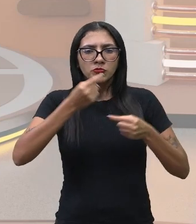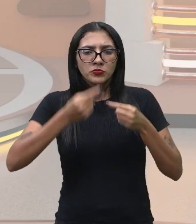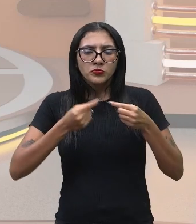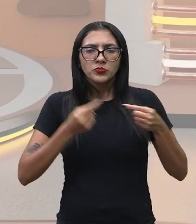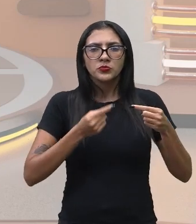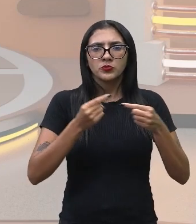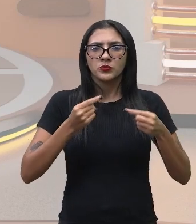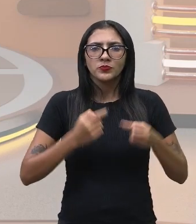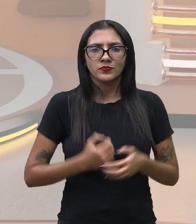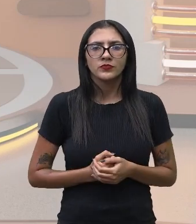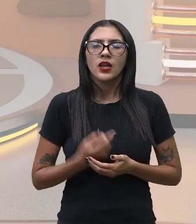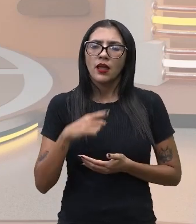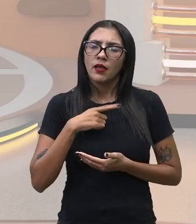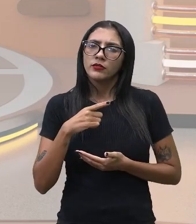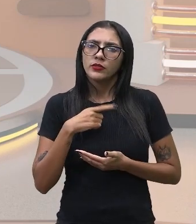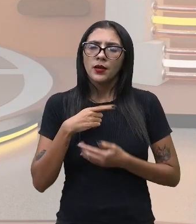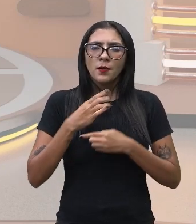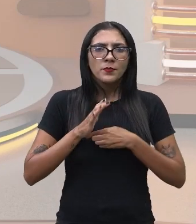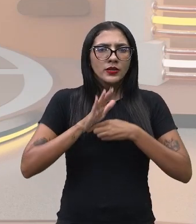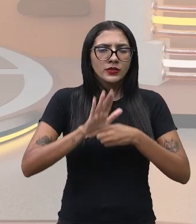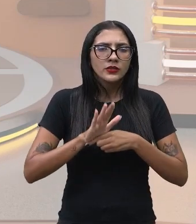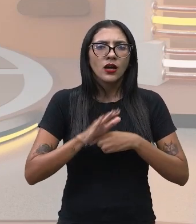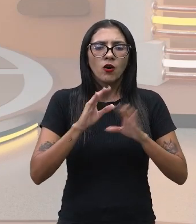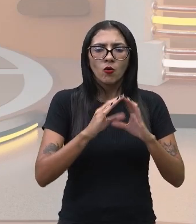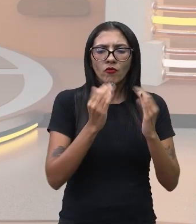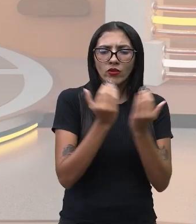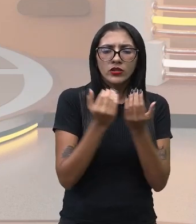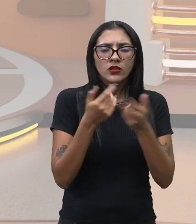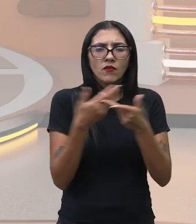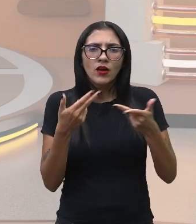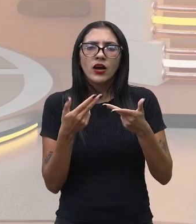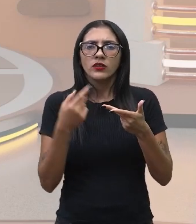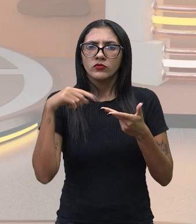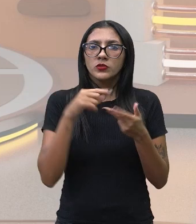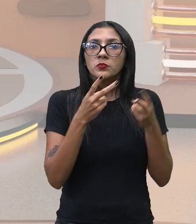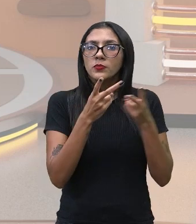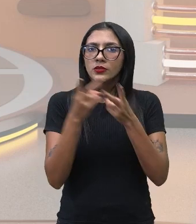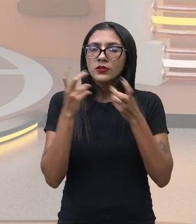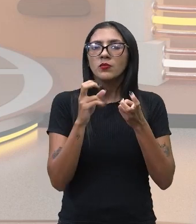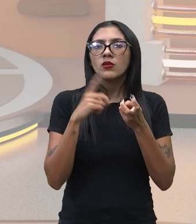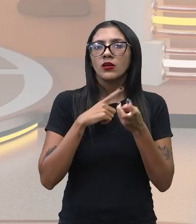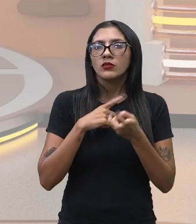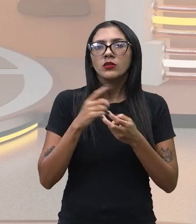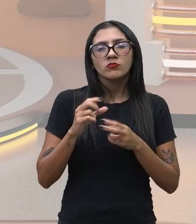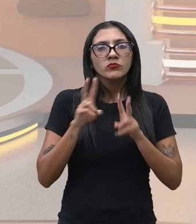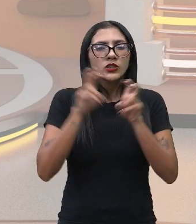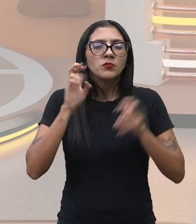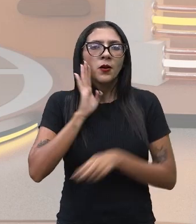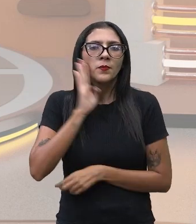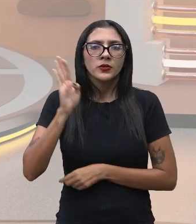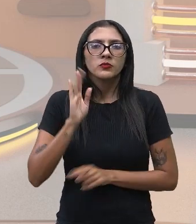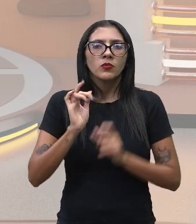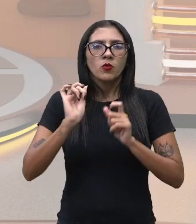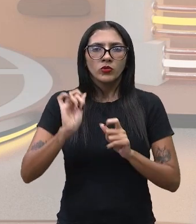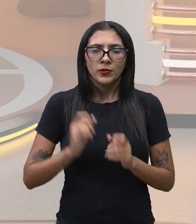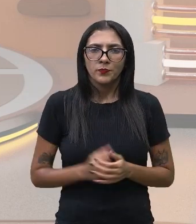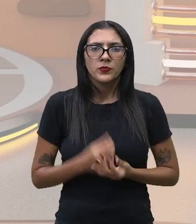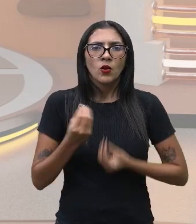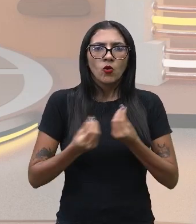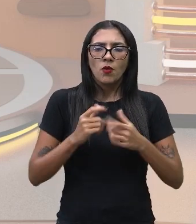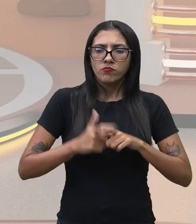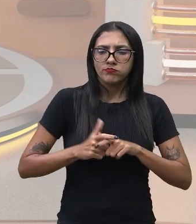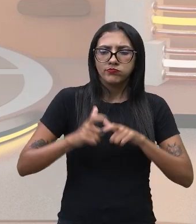trazer aí essas discussões, essas conferências, elas vêm trazer aí essas discussões, né, sobre essa questão do